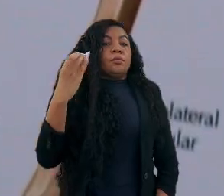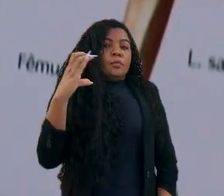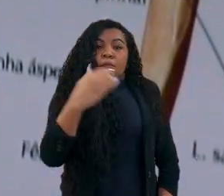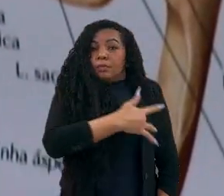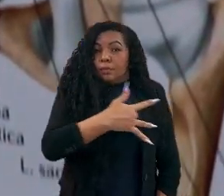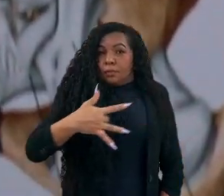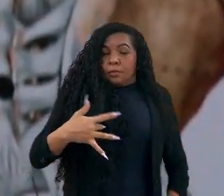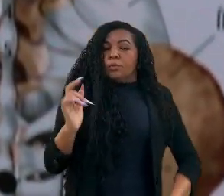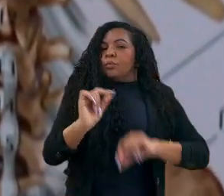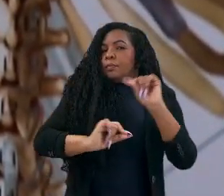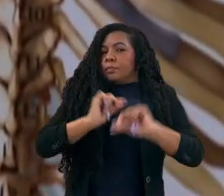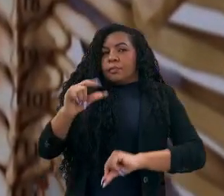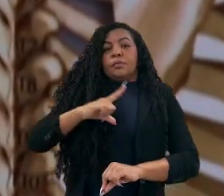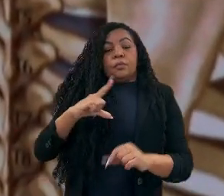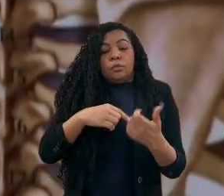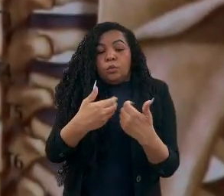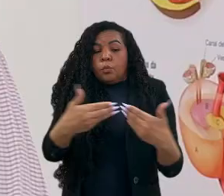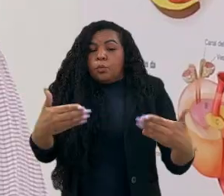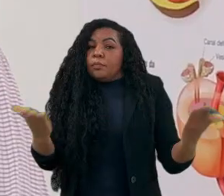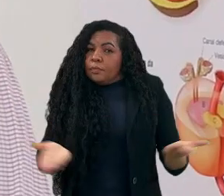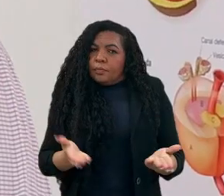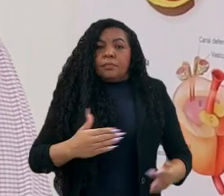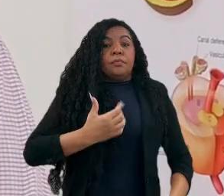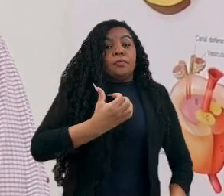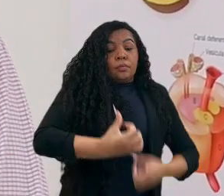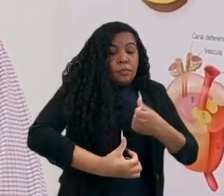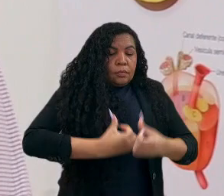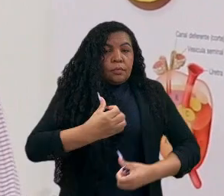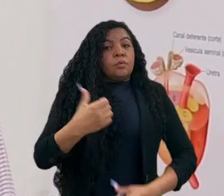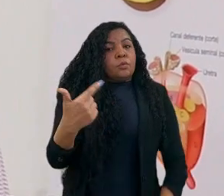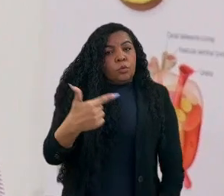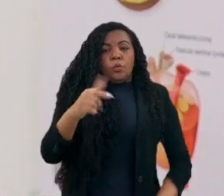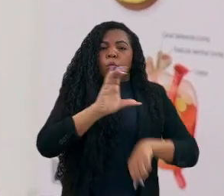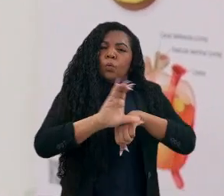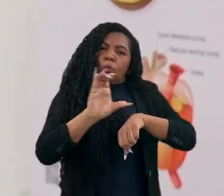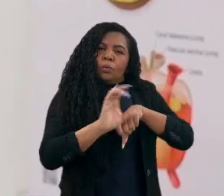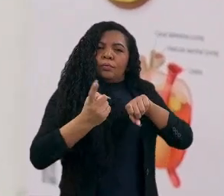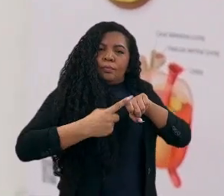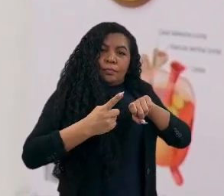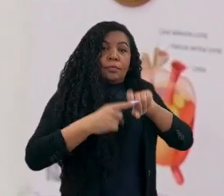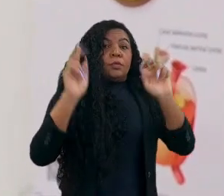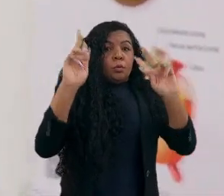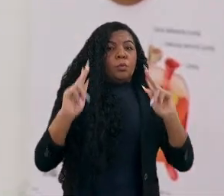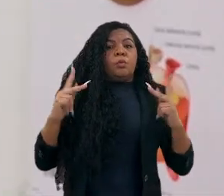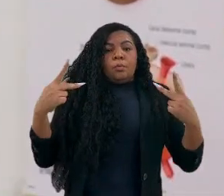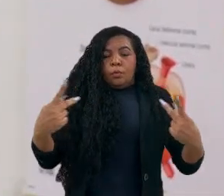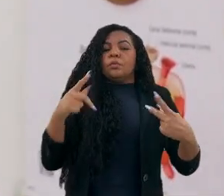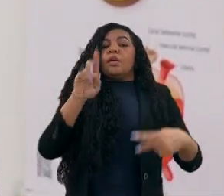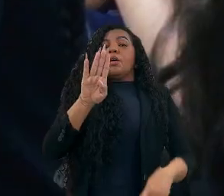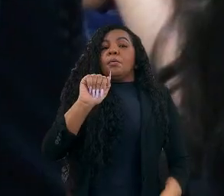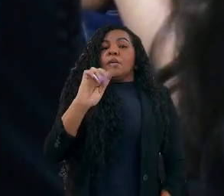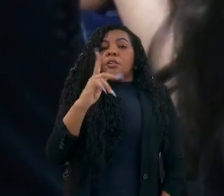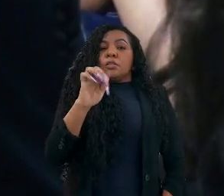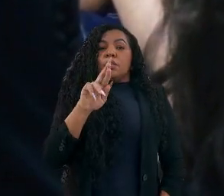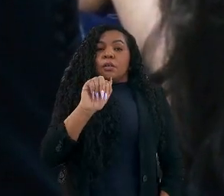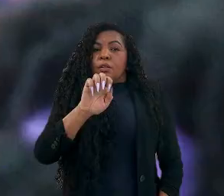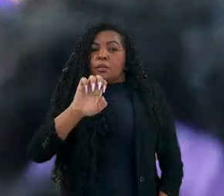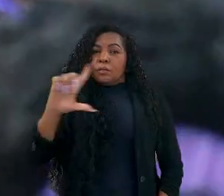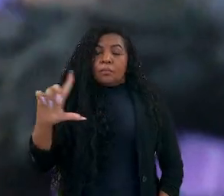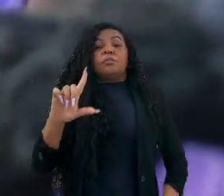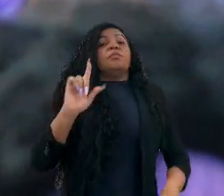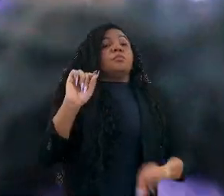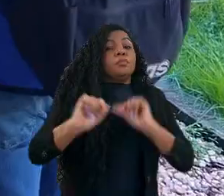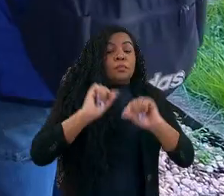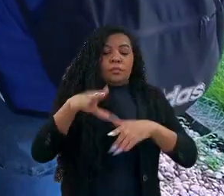da Saúde, ele inaugura no segundo semestre o curso de Medicinas Humanas, né, bacharelado, em que nós